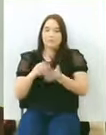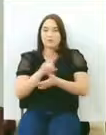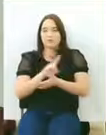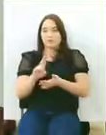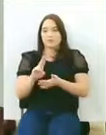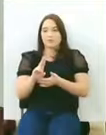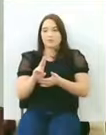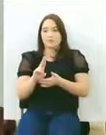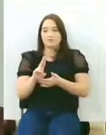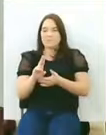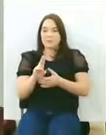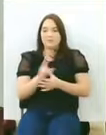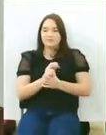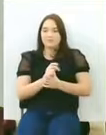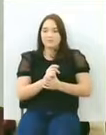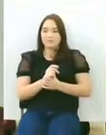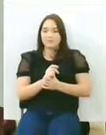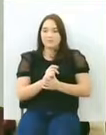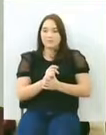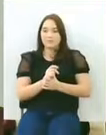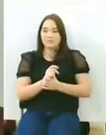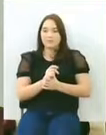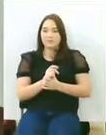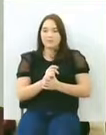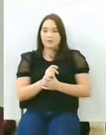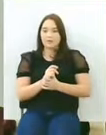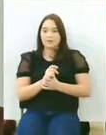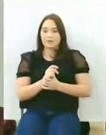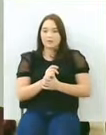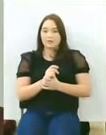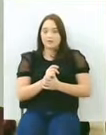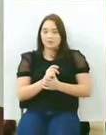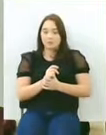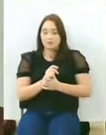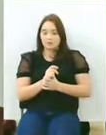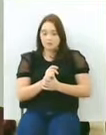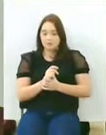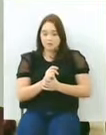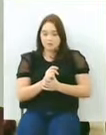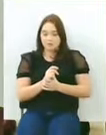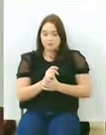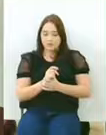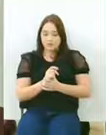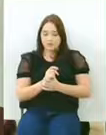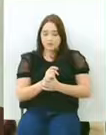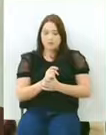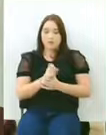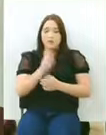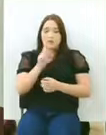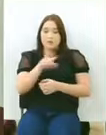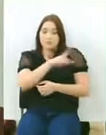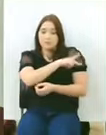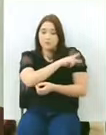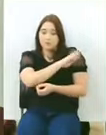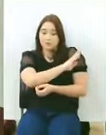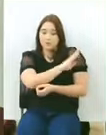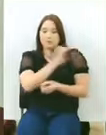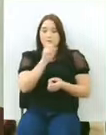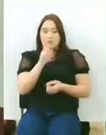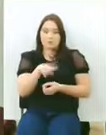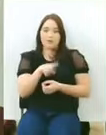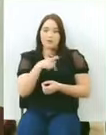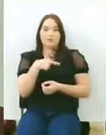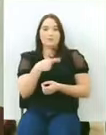aqui no canal da igreja, e essa mensagem vai ficar gravada, muitas pessoas vão assistir. Ser presbítero é